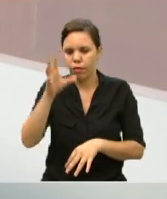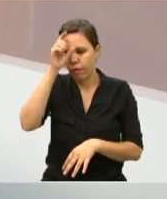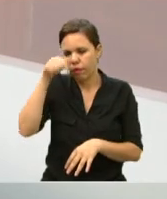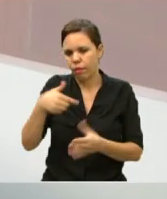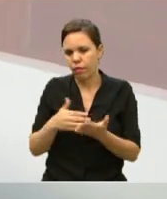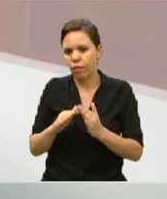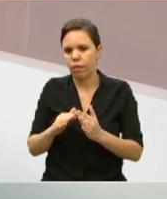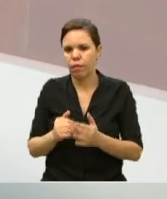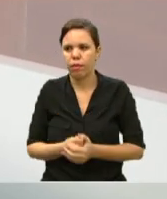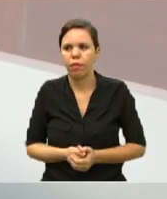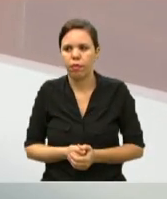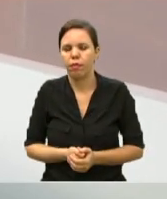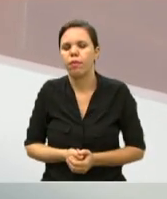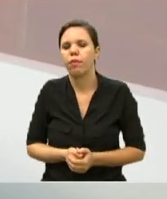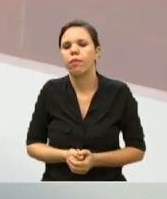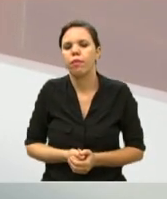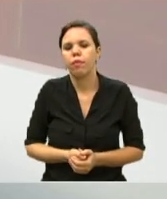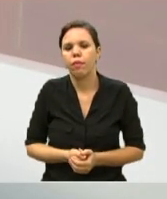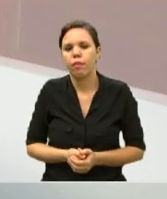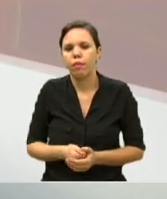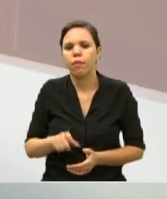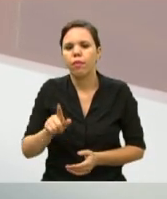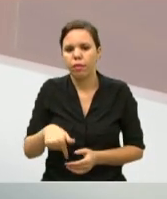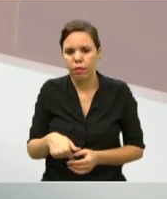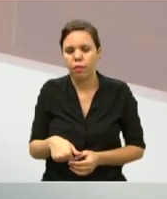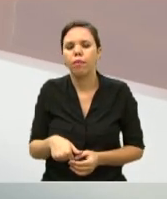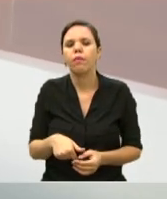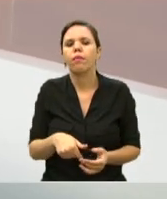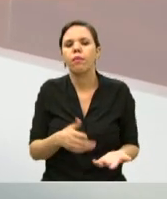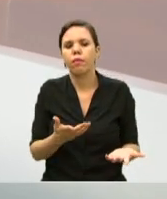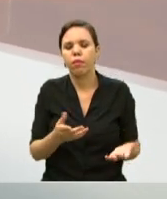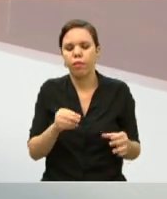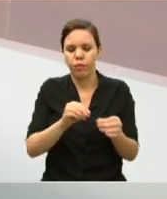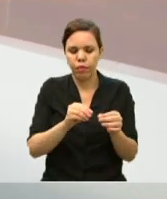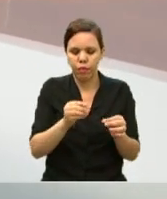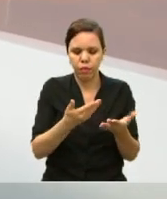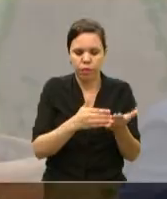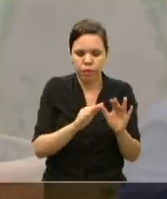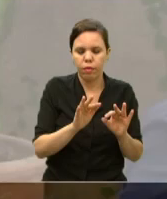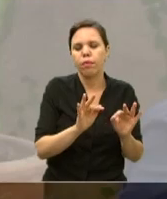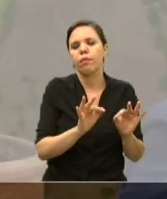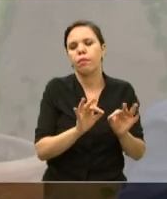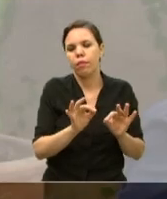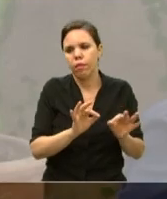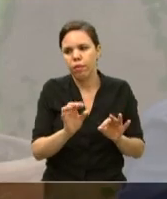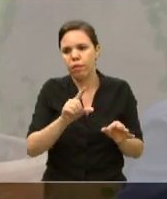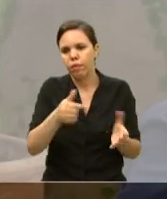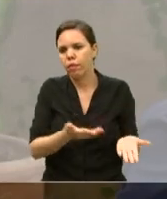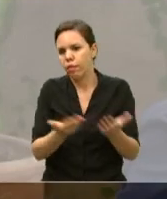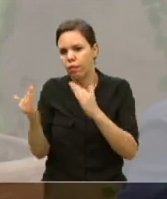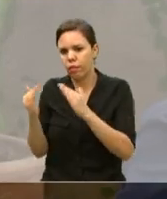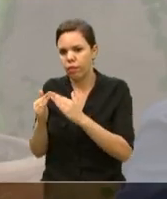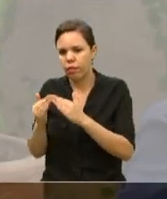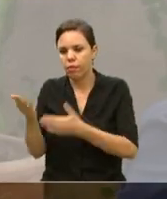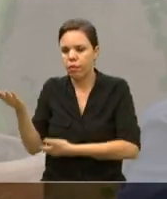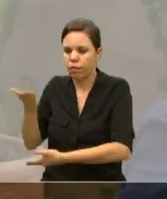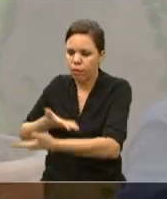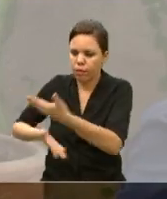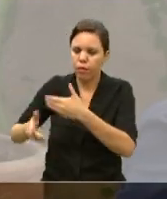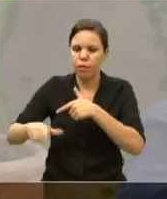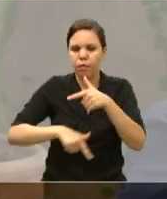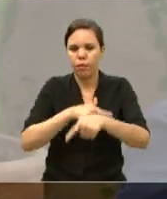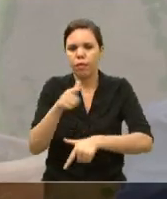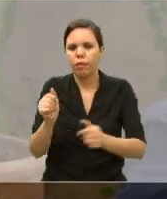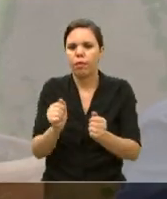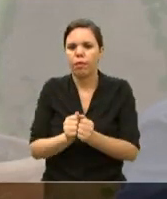E numa escola Waldorf tem muitas atividades, palestras para os pais mergulharem. Porque às vezes o pai chega, não